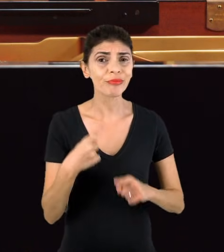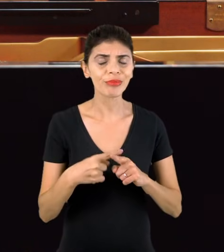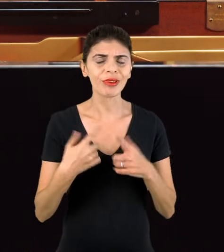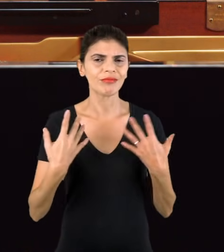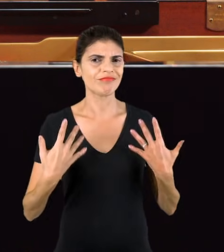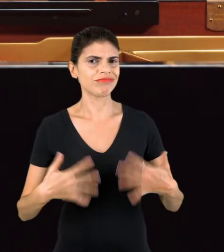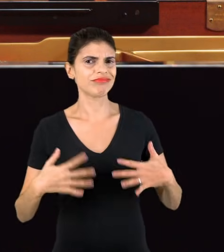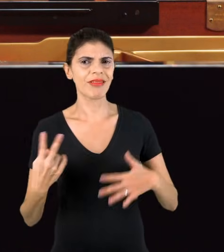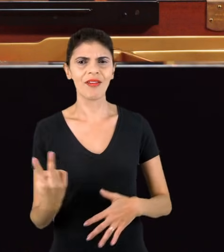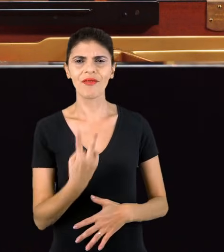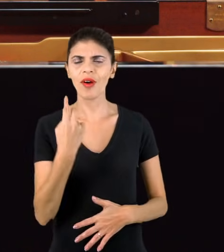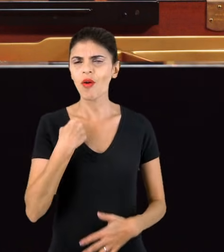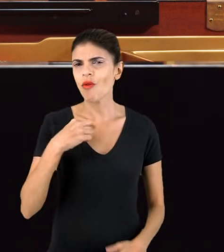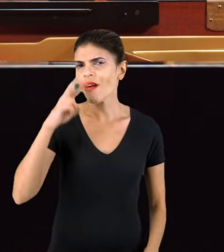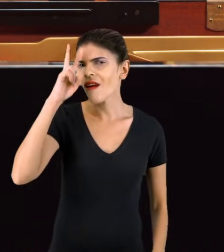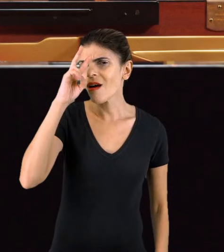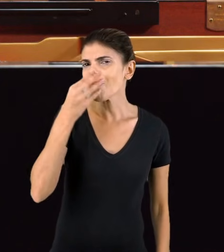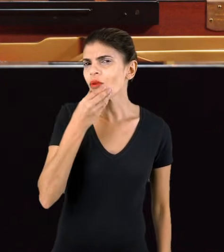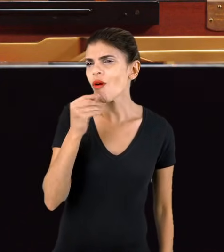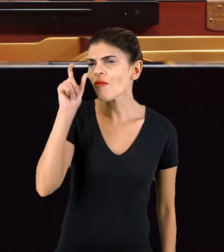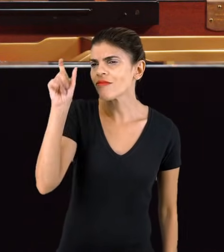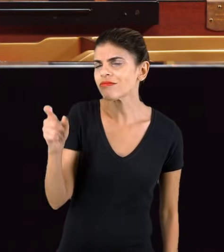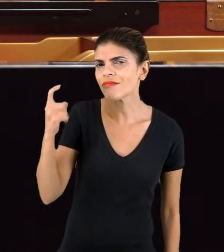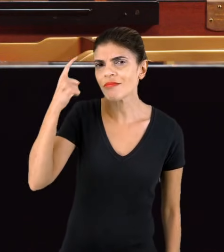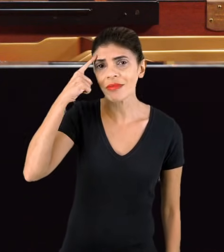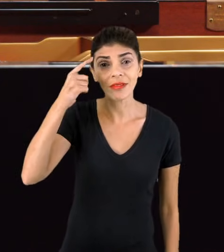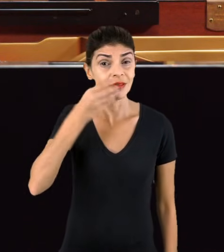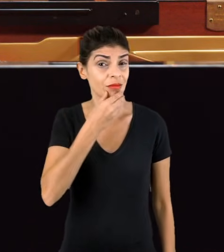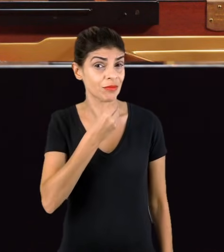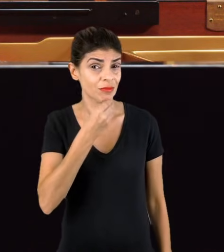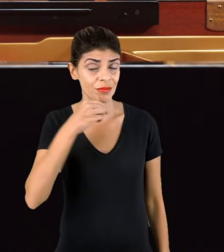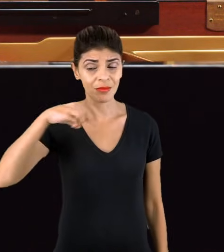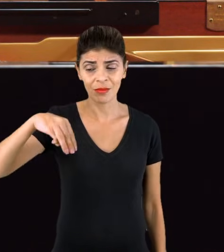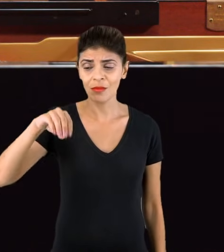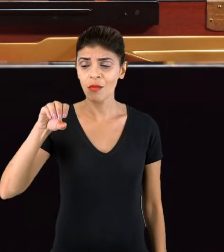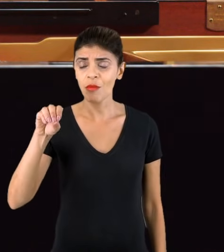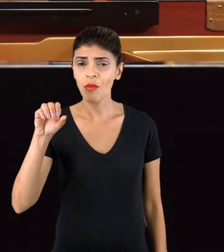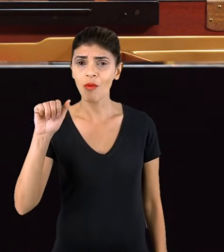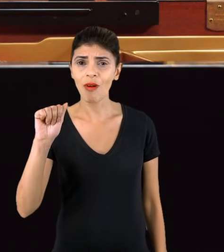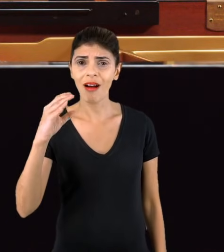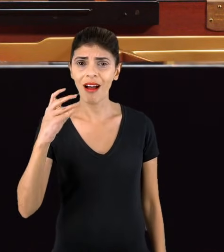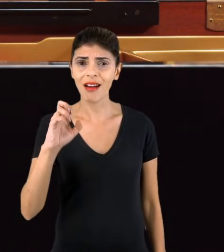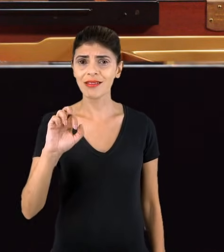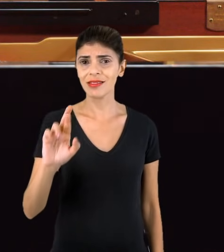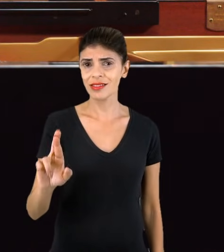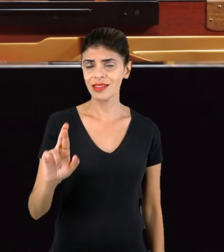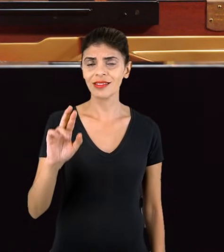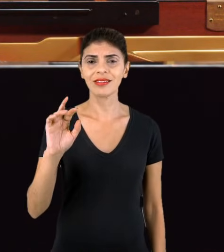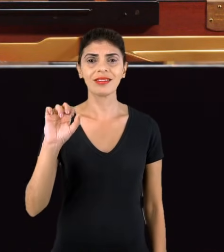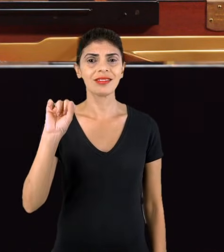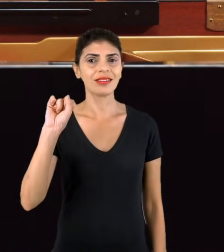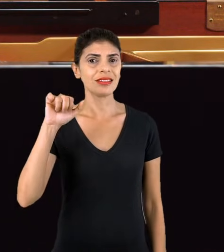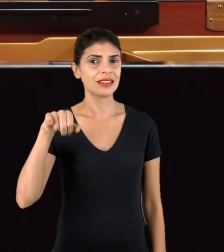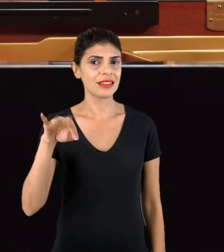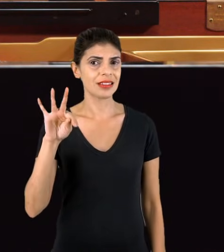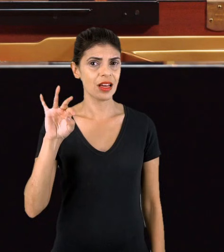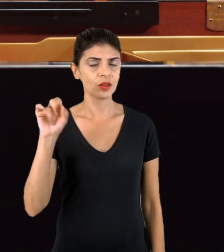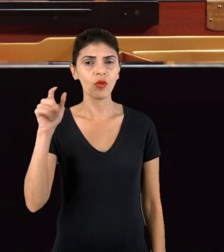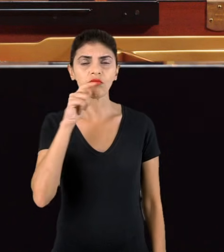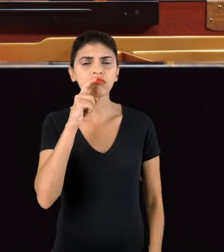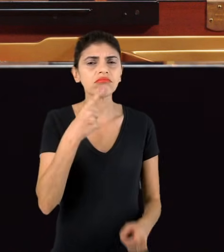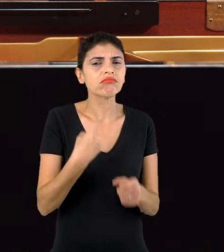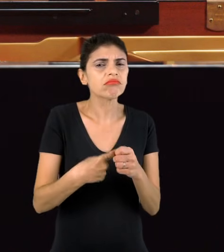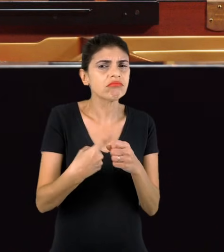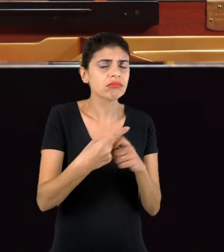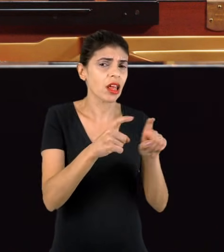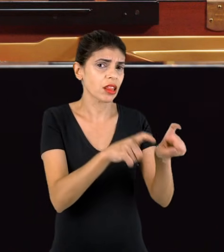penso em Moacir Santos. Pô. Pô, que é um cara que veio do interior de Flores e